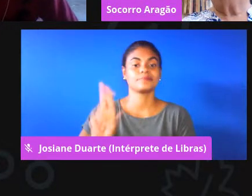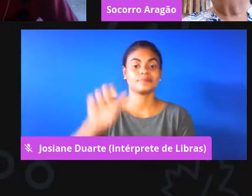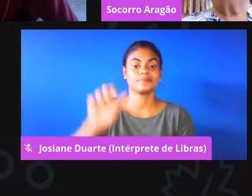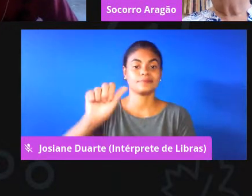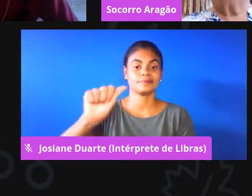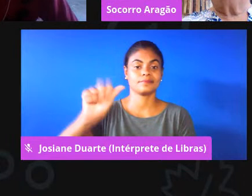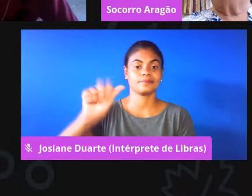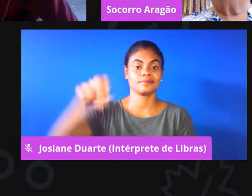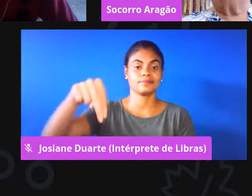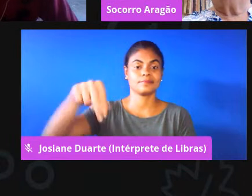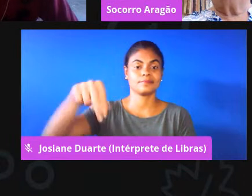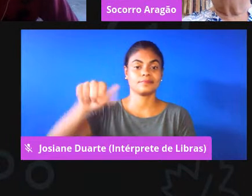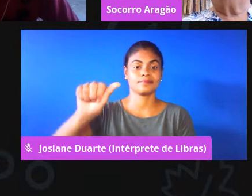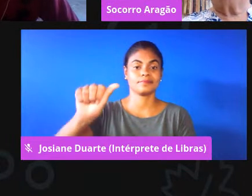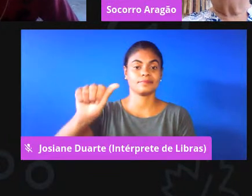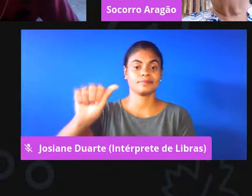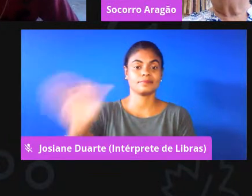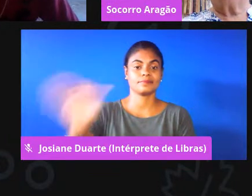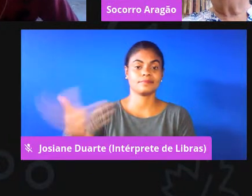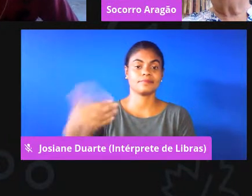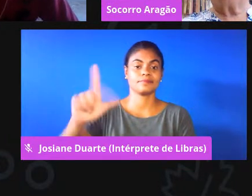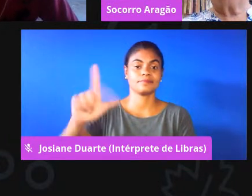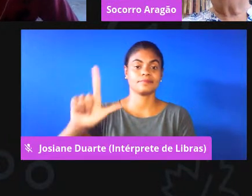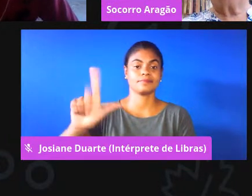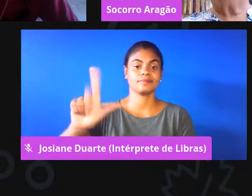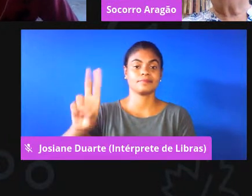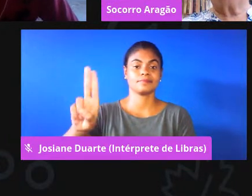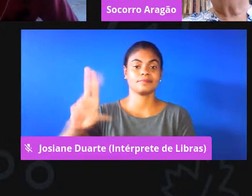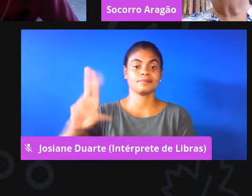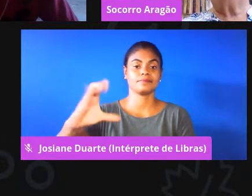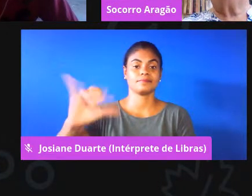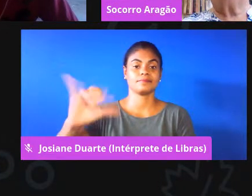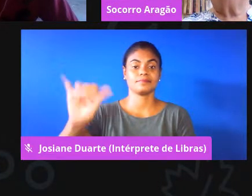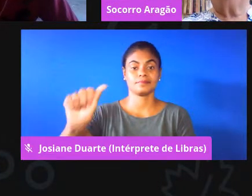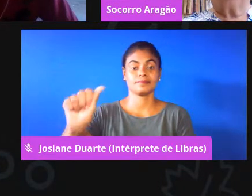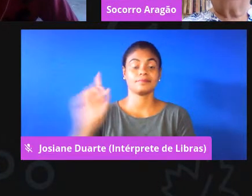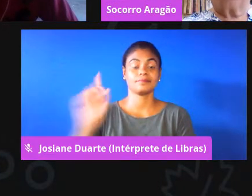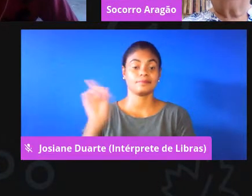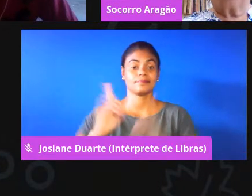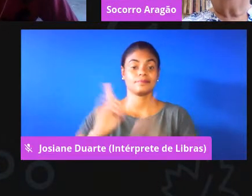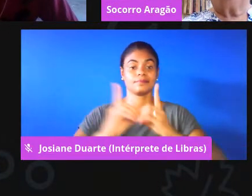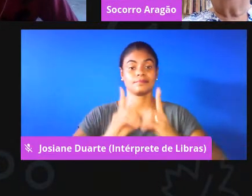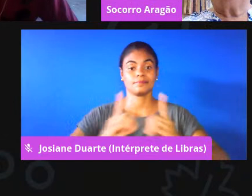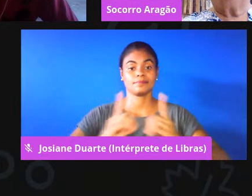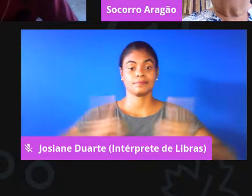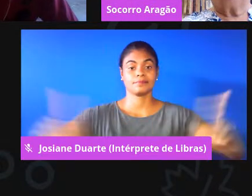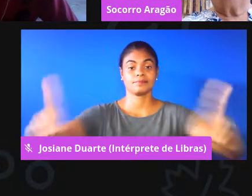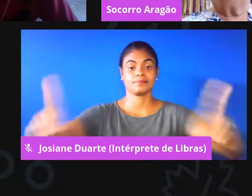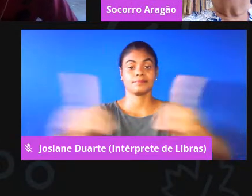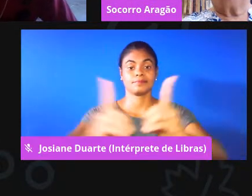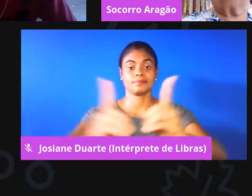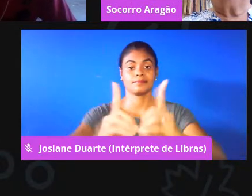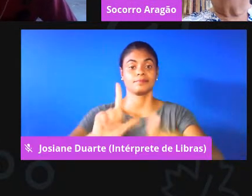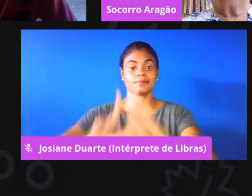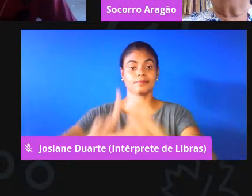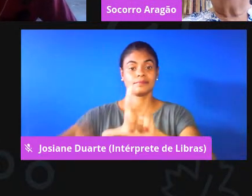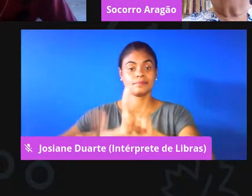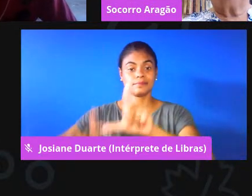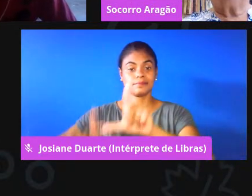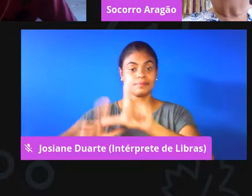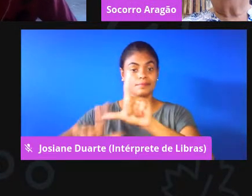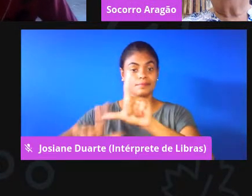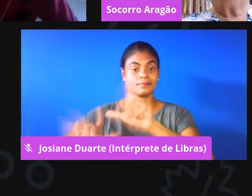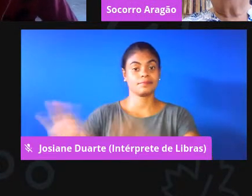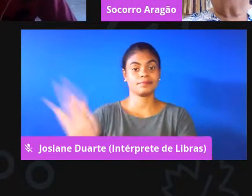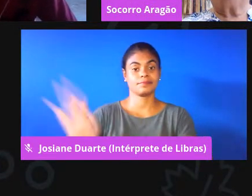do Departamento de Letras e também do Programa de Pós-Graduação em Letras, da UFM. Eu passo a palavra a ela.